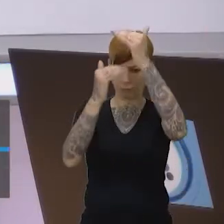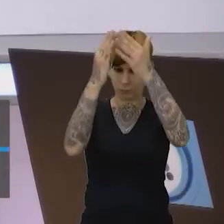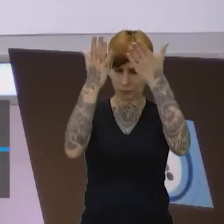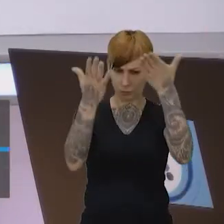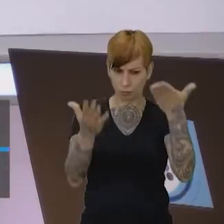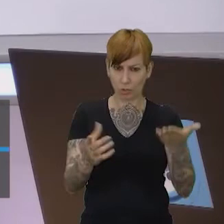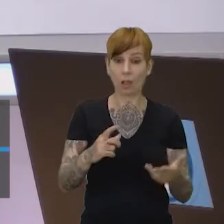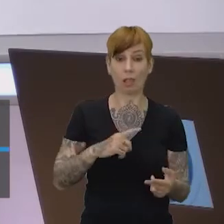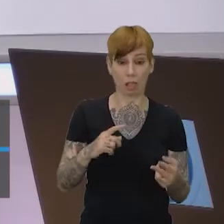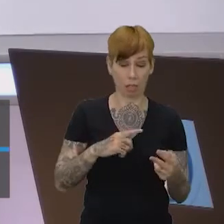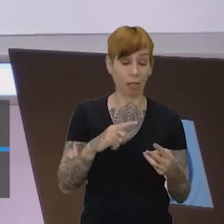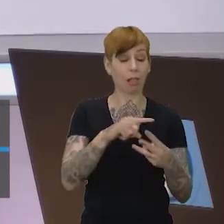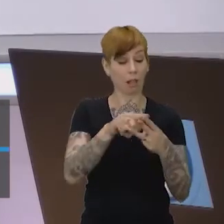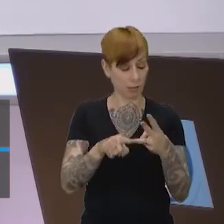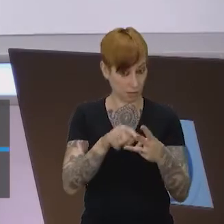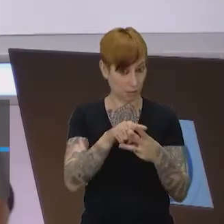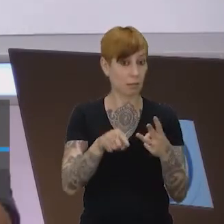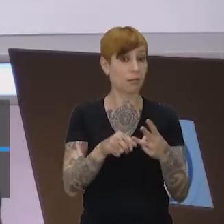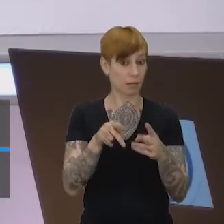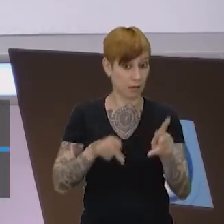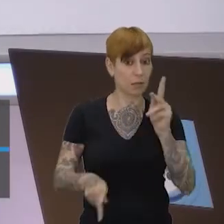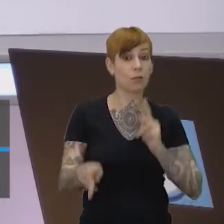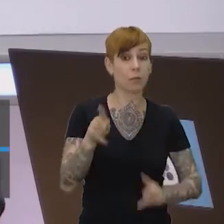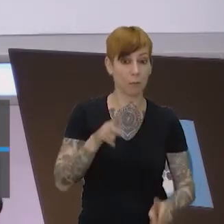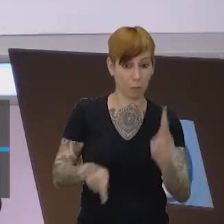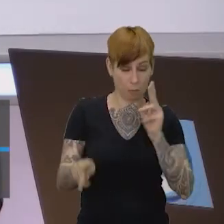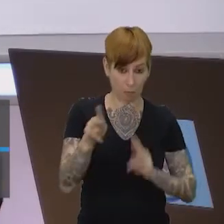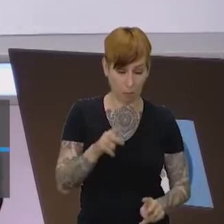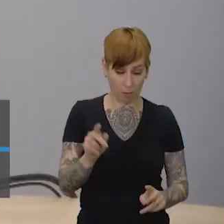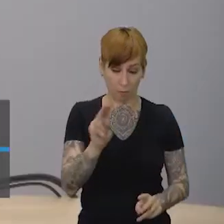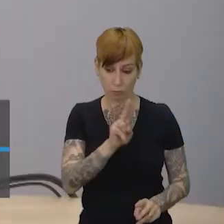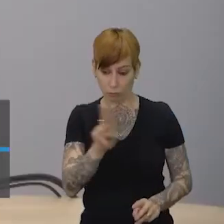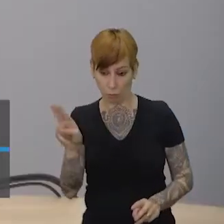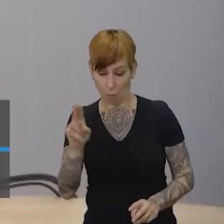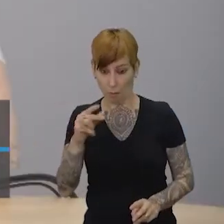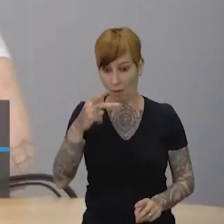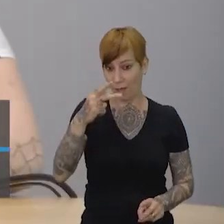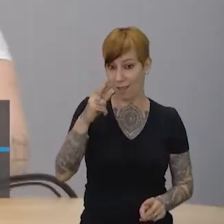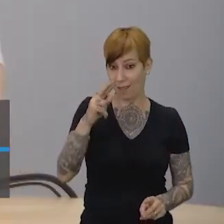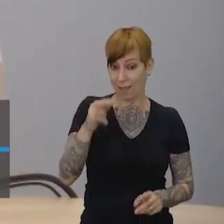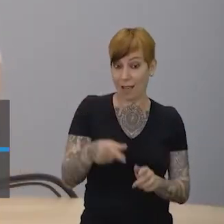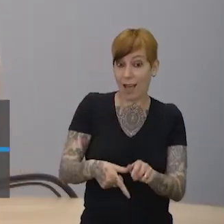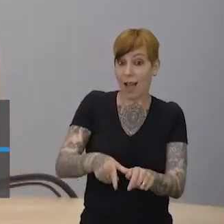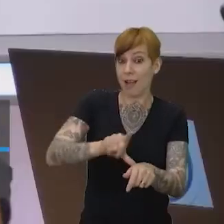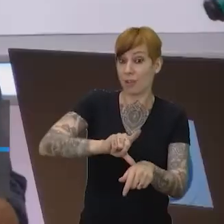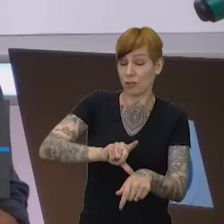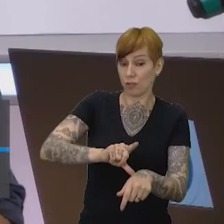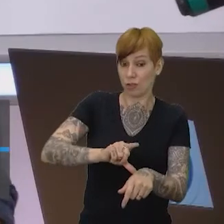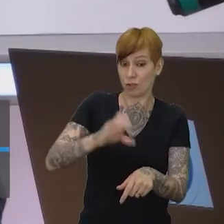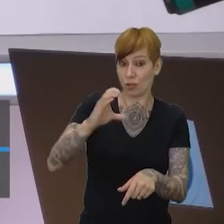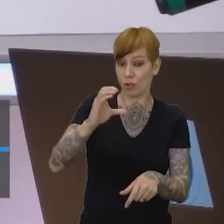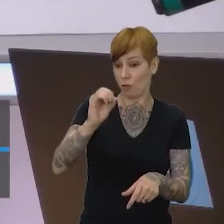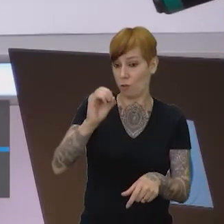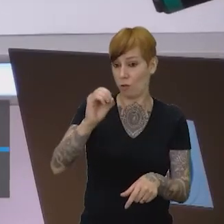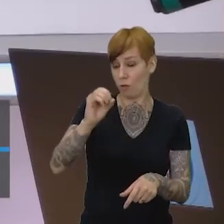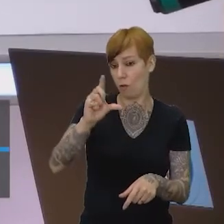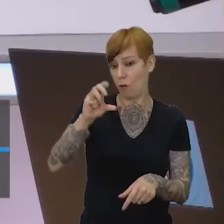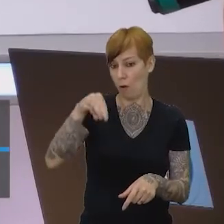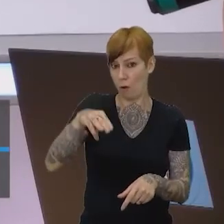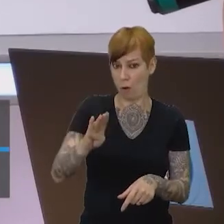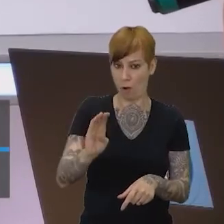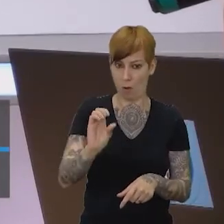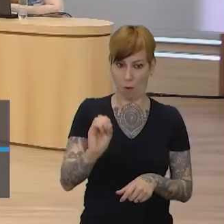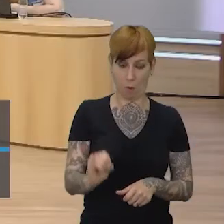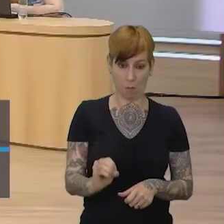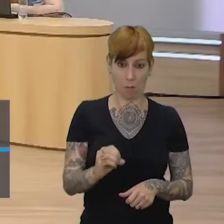citando aqui, conhecidos normalmente como pré-colombianos. Isso. Né? E nós temos estágios do ponto de